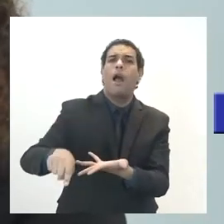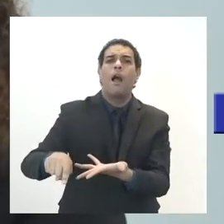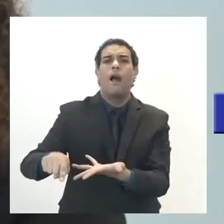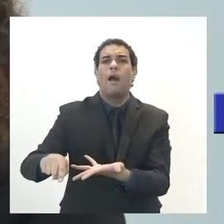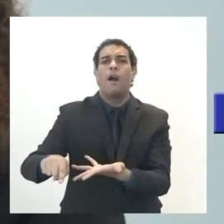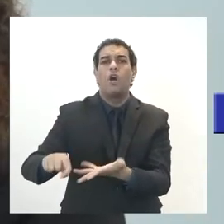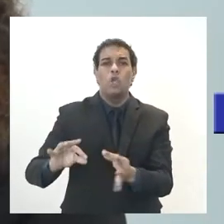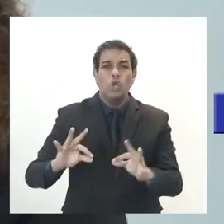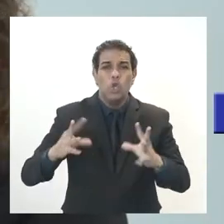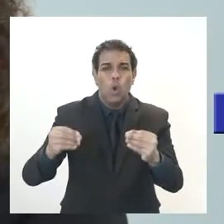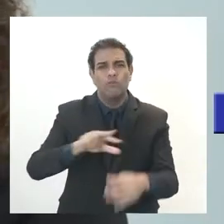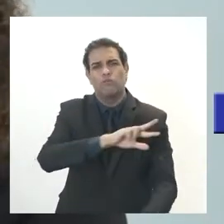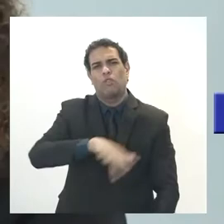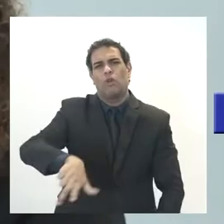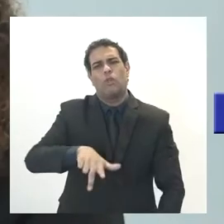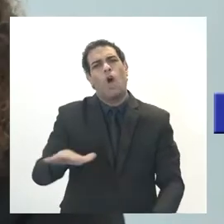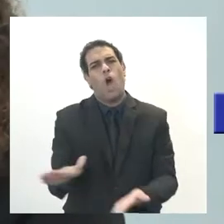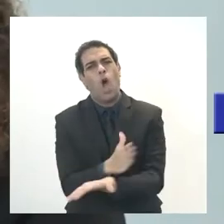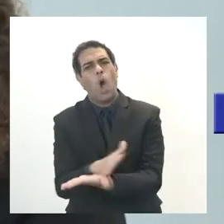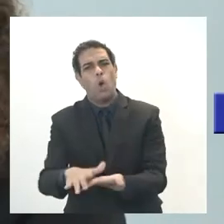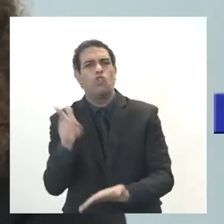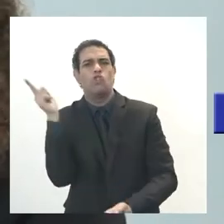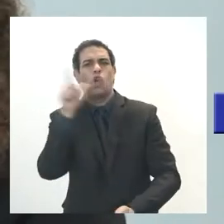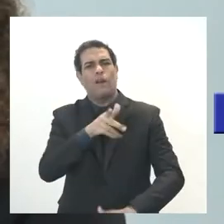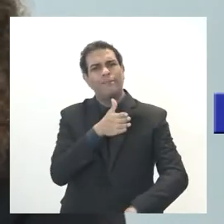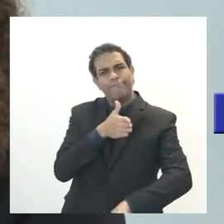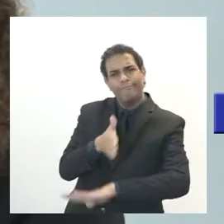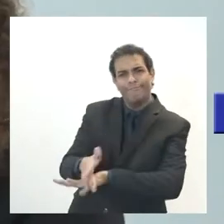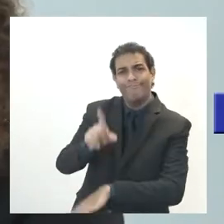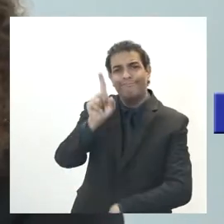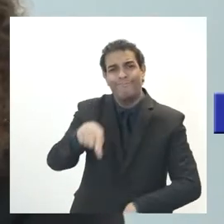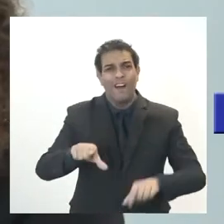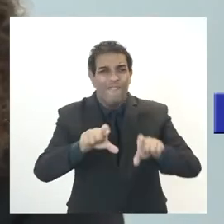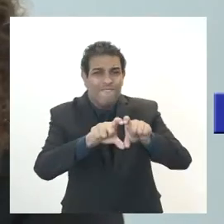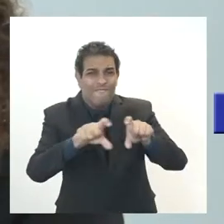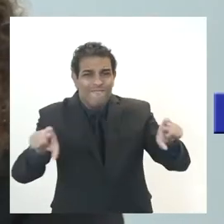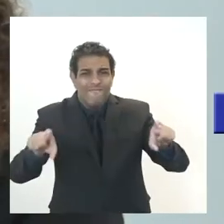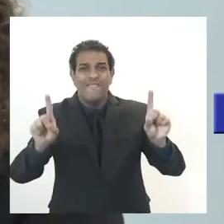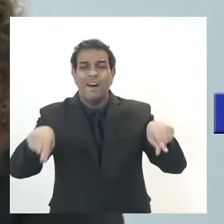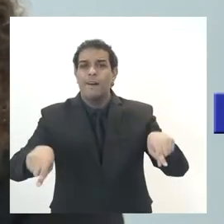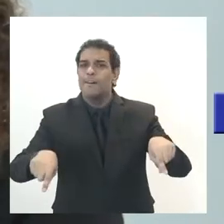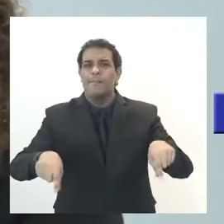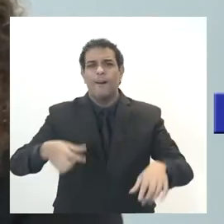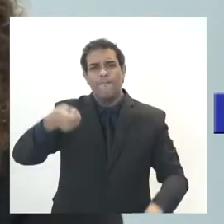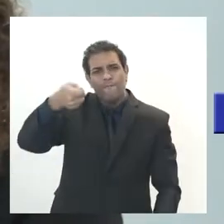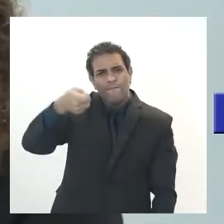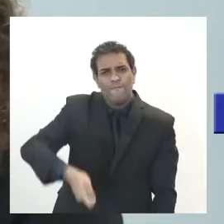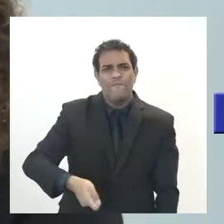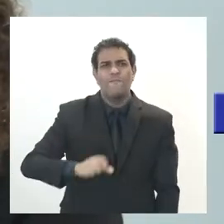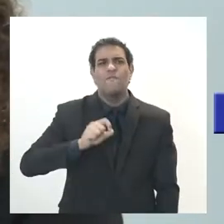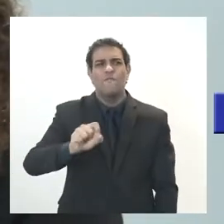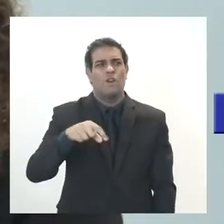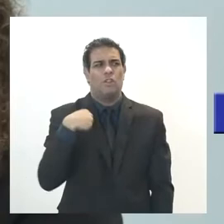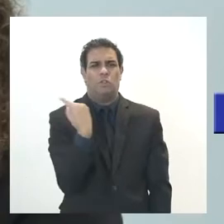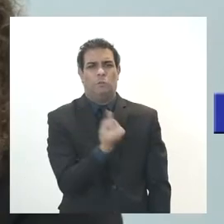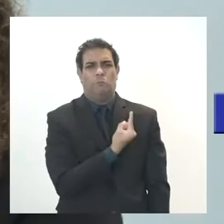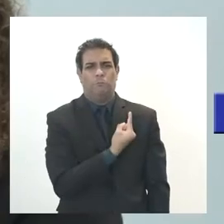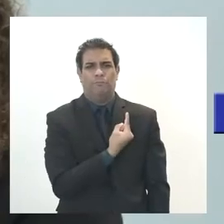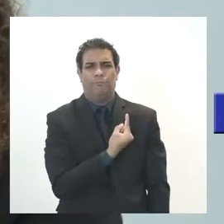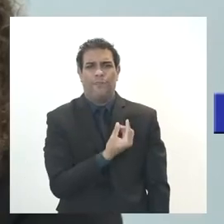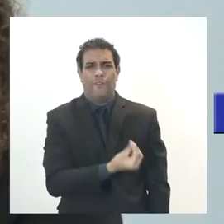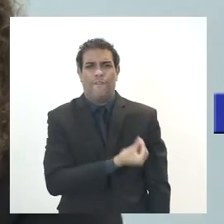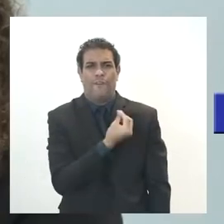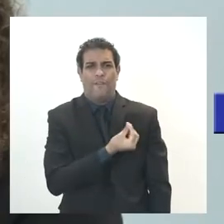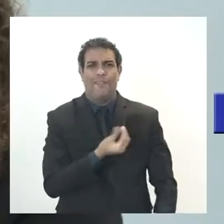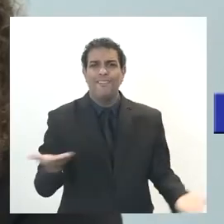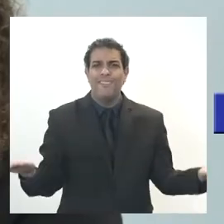poucos e é isso uma é uma frase é uma afirmação fala muito sobre que